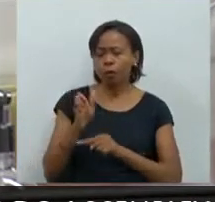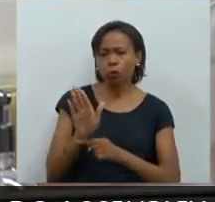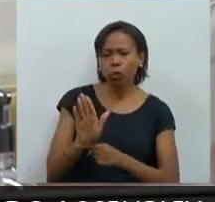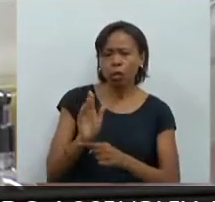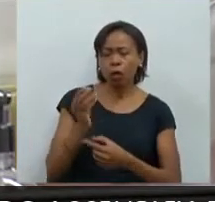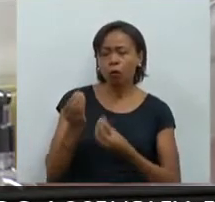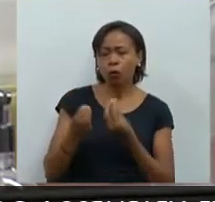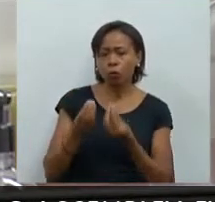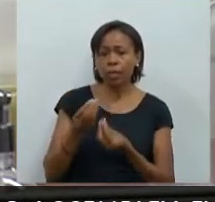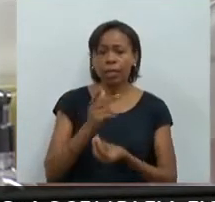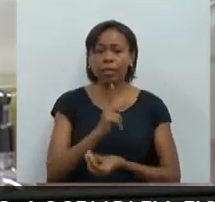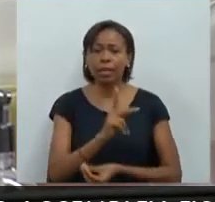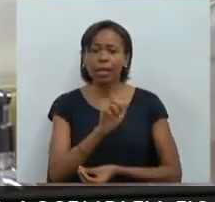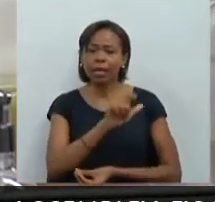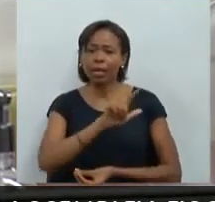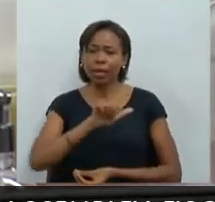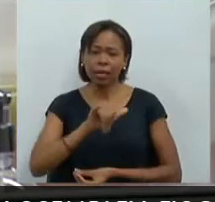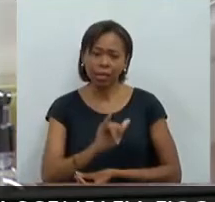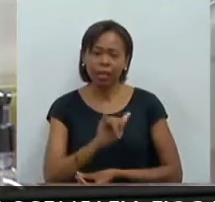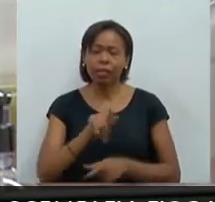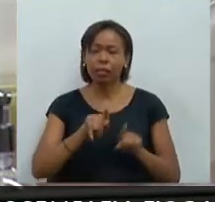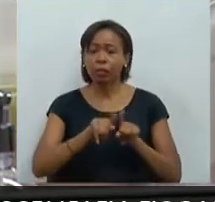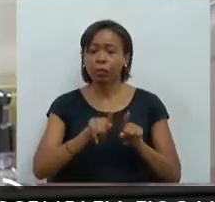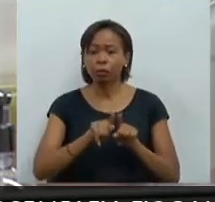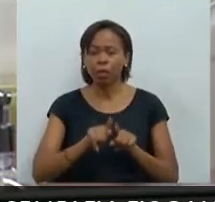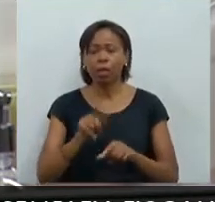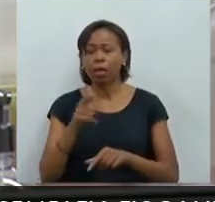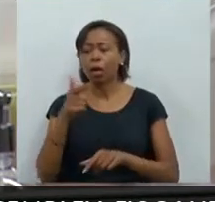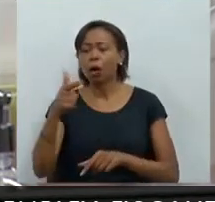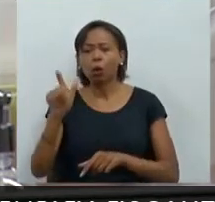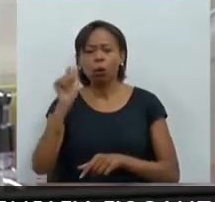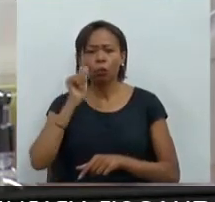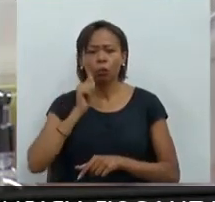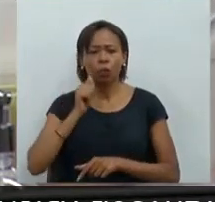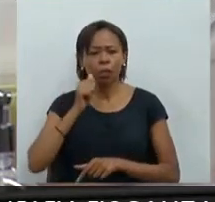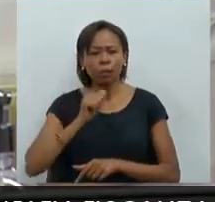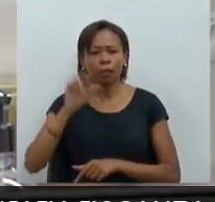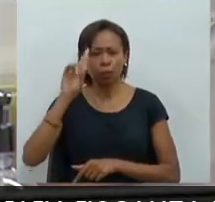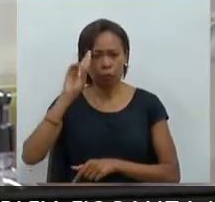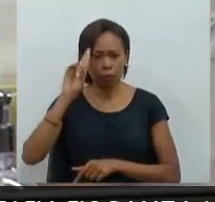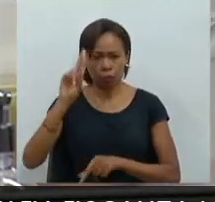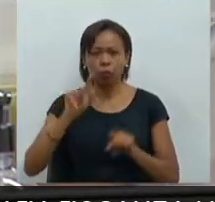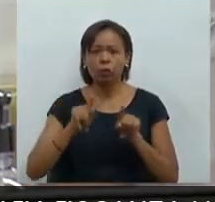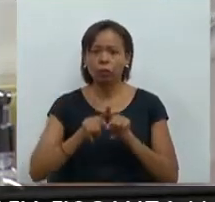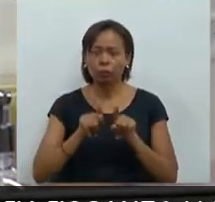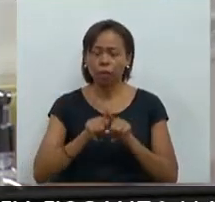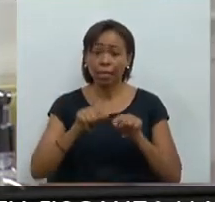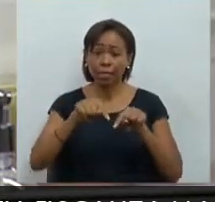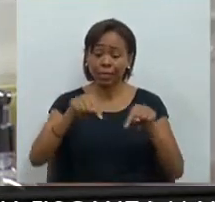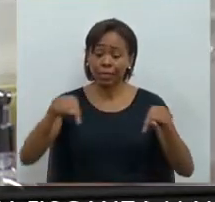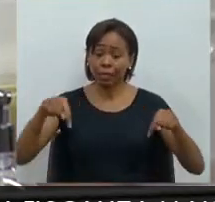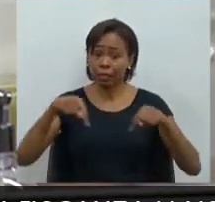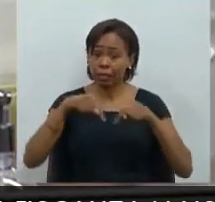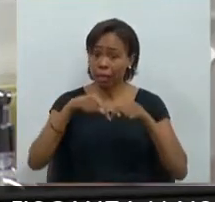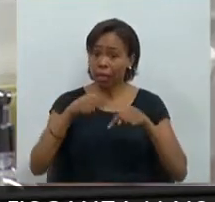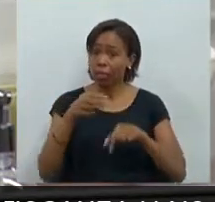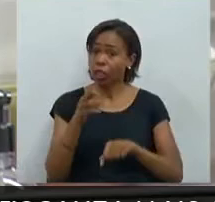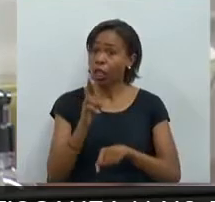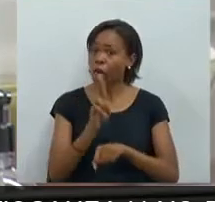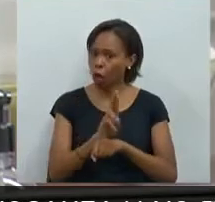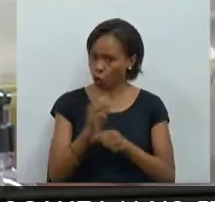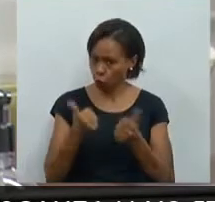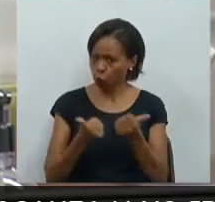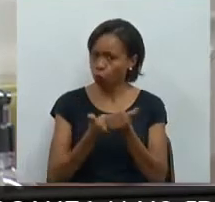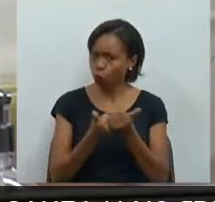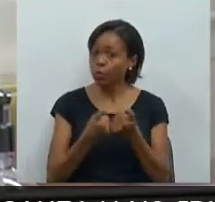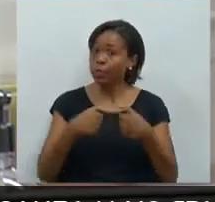a da Kelly também, a da professora, a da diretora, com sala de recurso também, como a Patrícia bem falou, tendo o